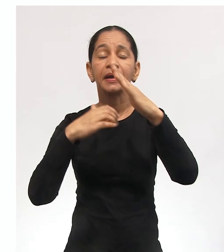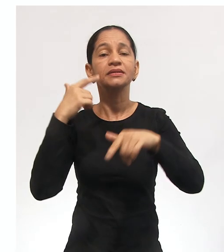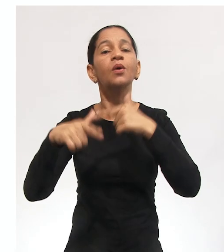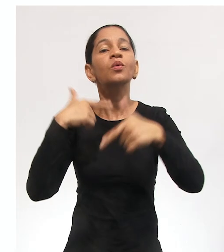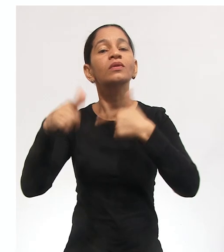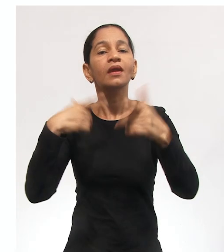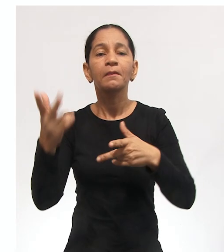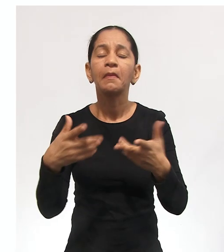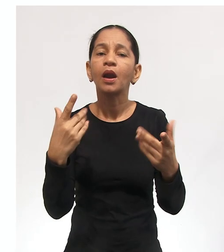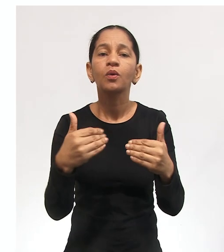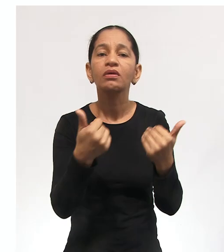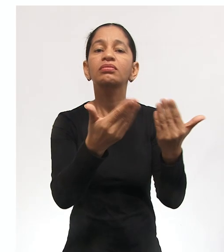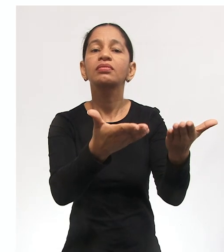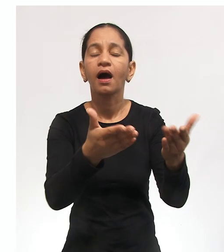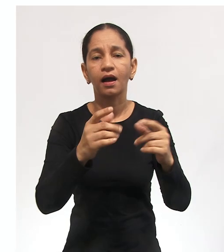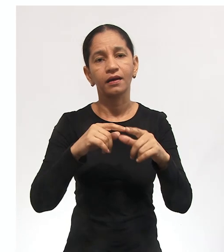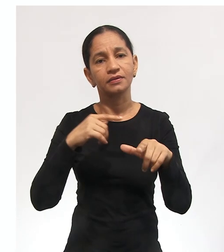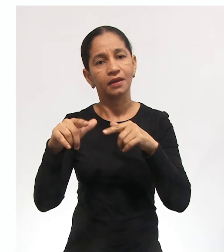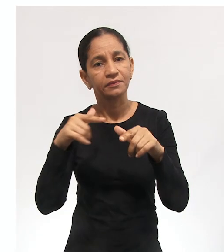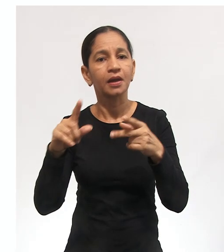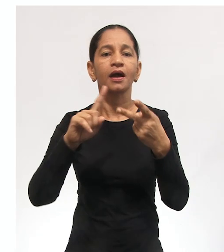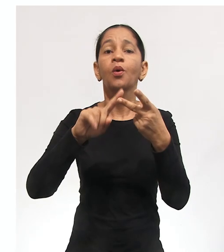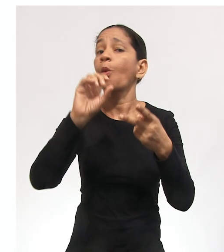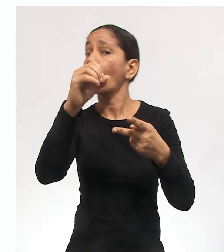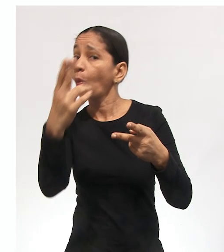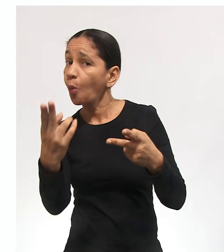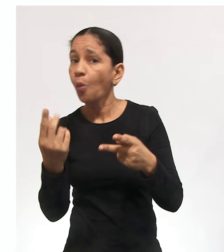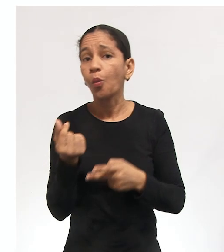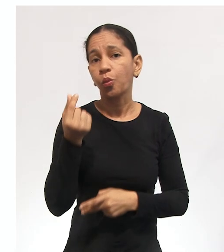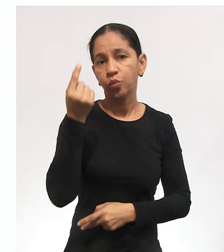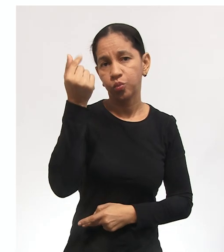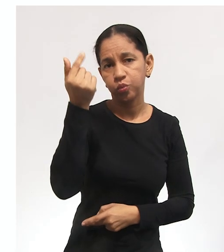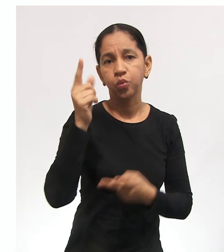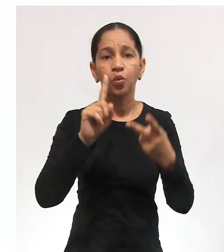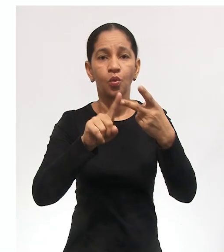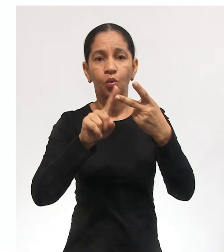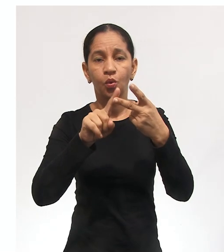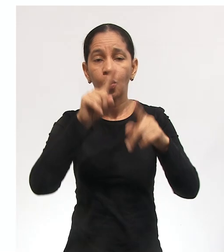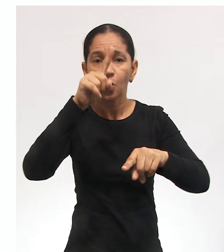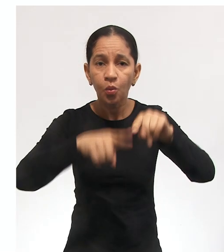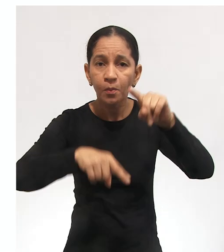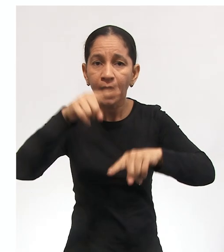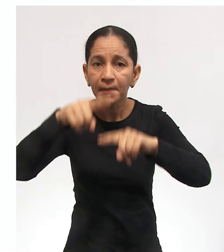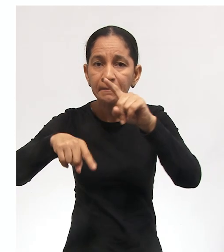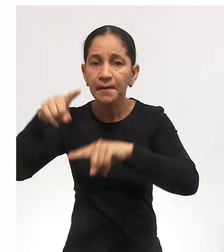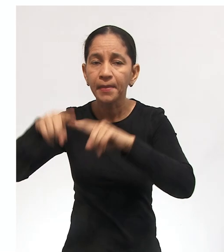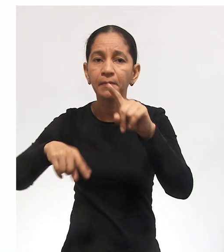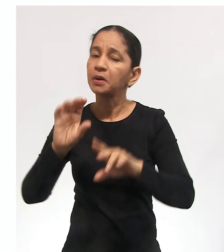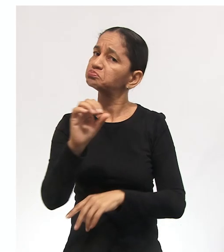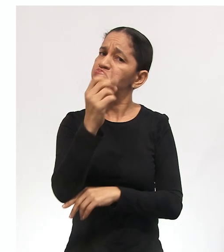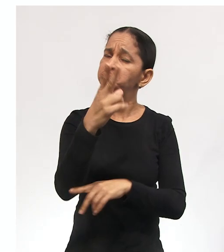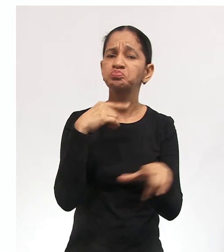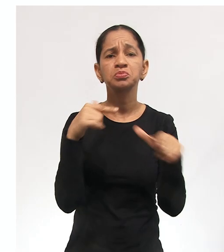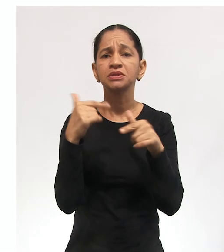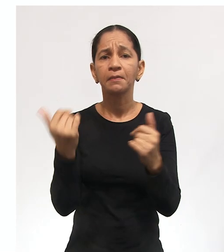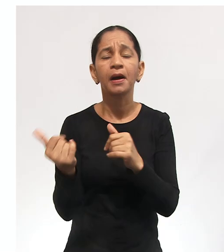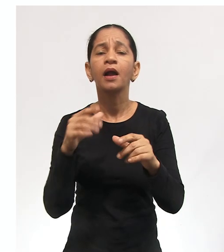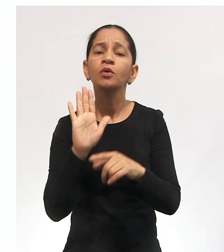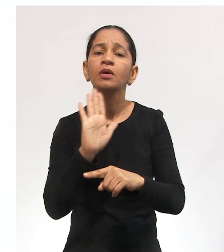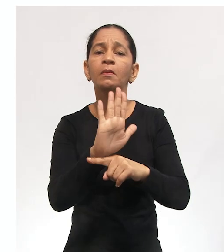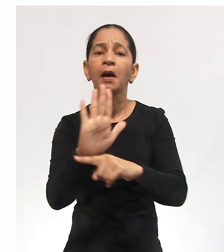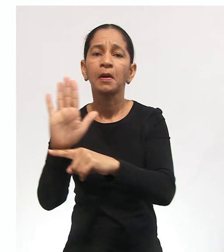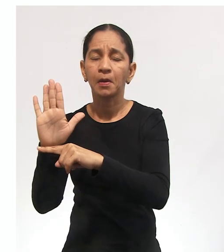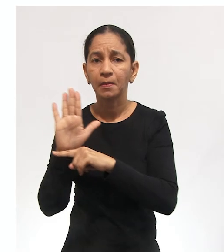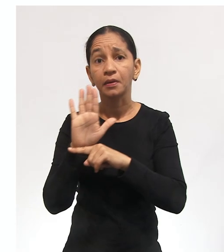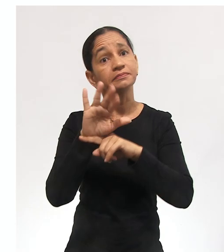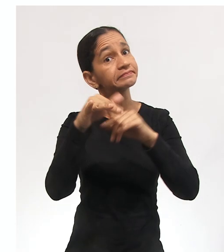com o objetivo de gerar um lucro, de produzir um bem, de circular um serviço,